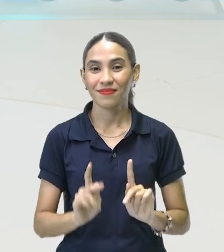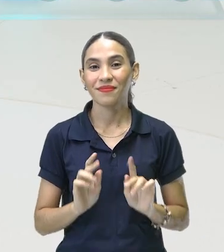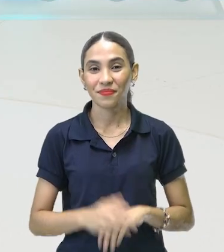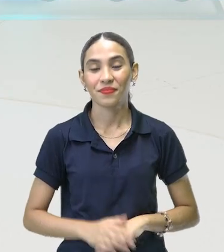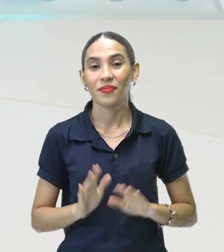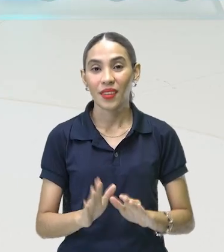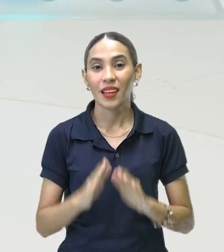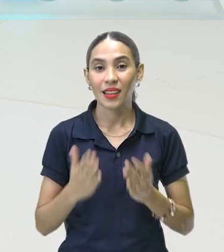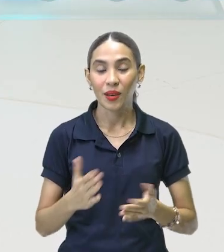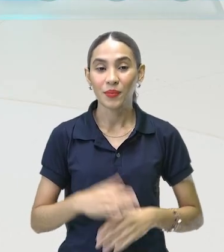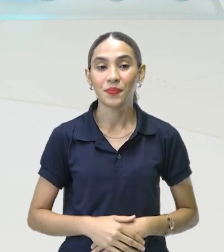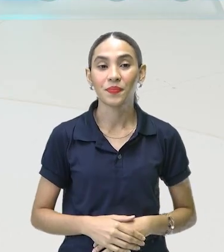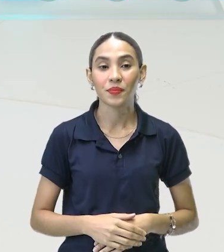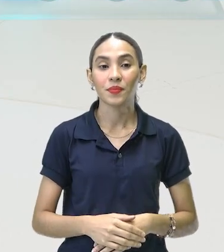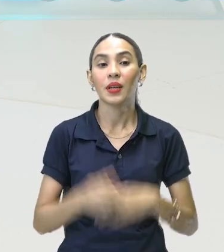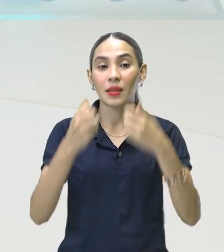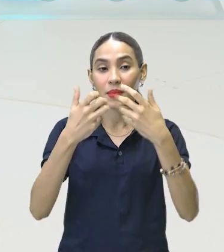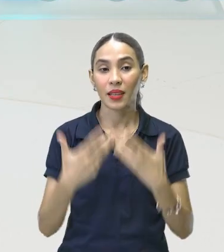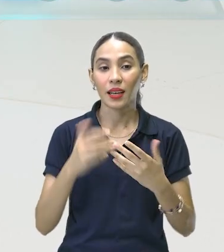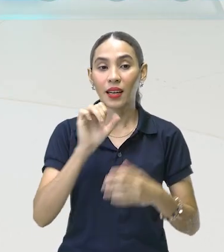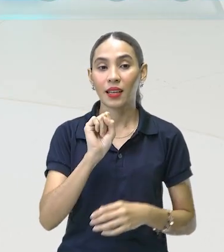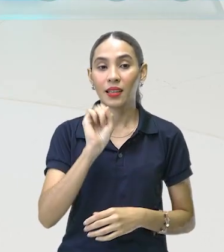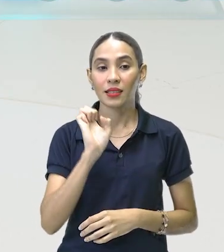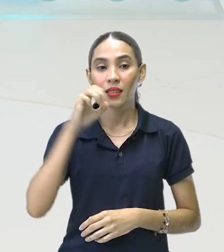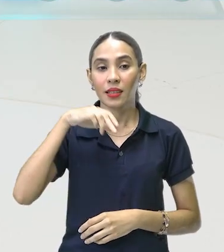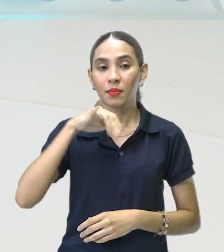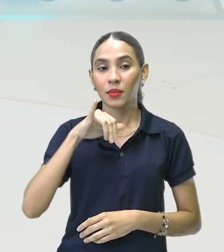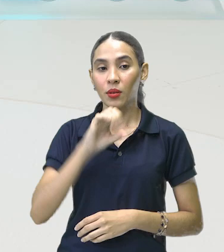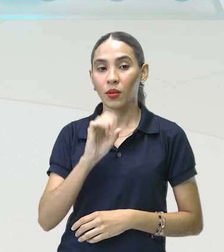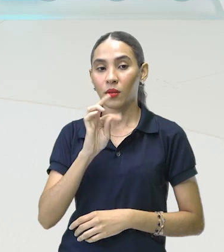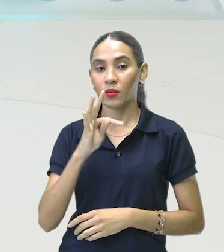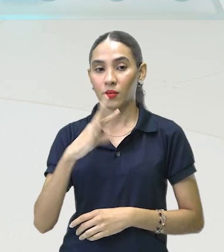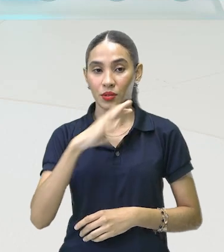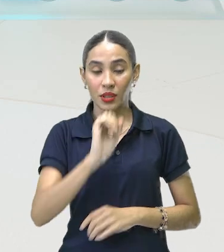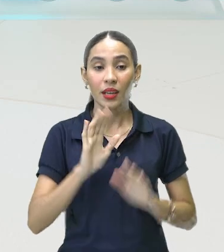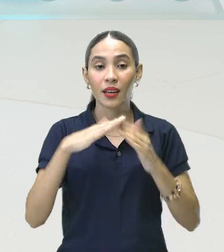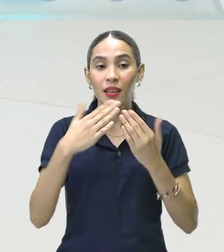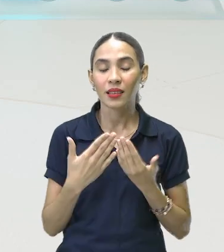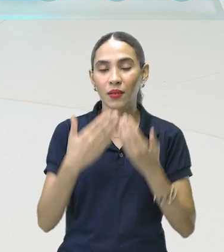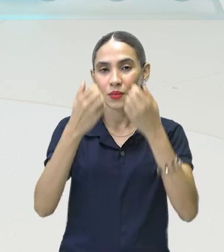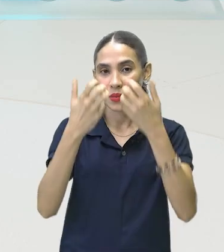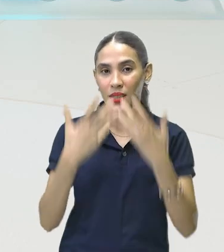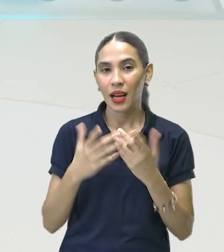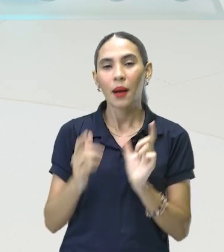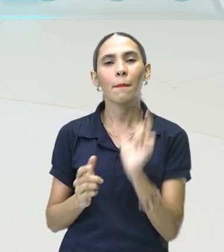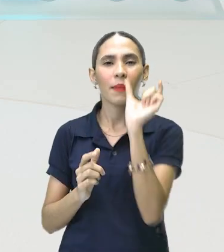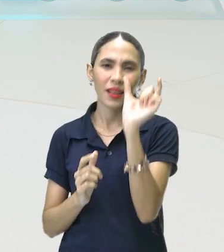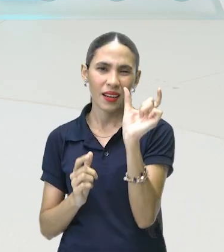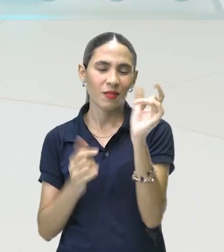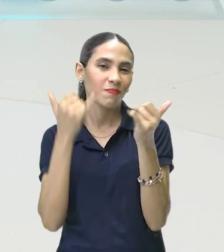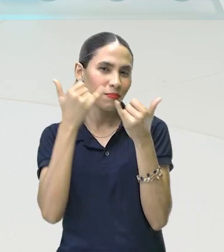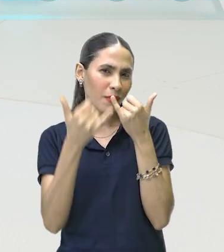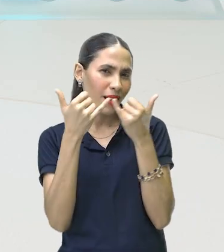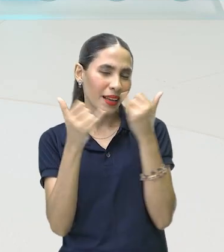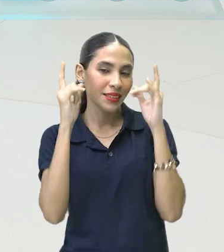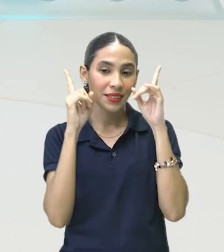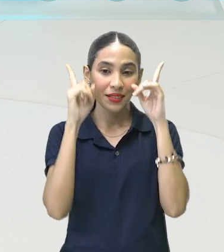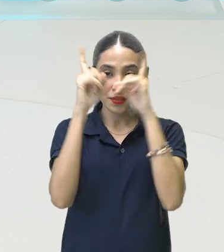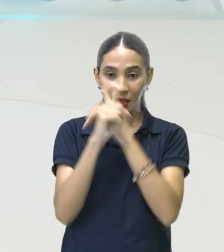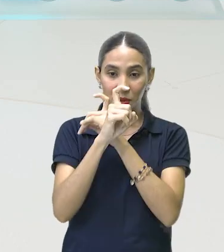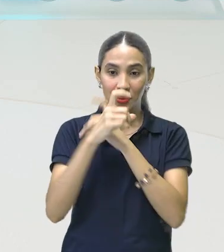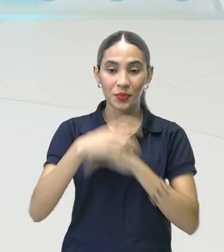Muito bem, então vamos falar sobre semiótica. Para desvendar um pouco essa palavra que